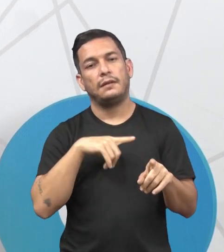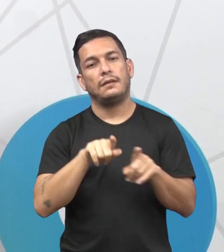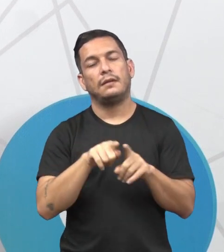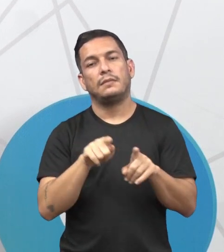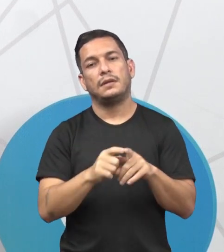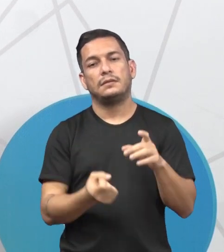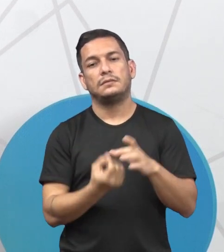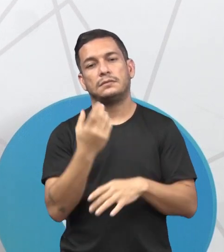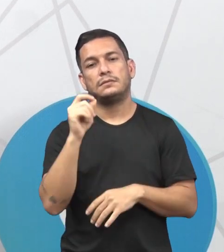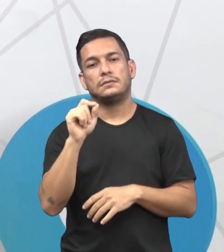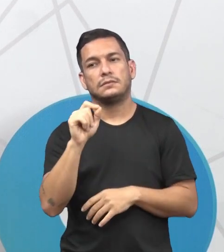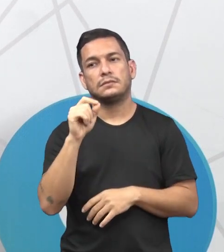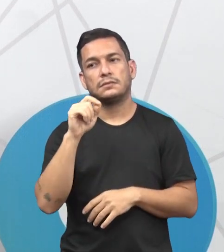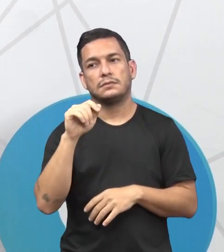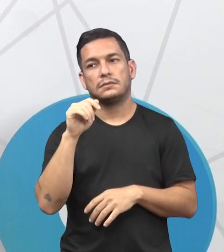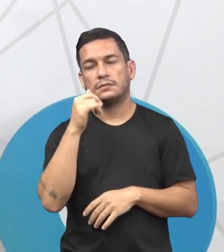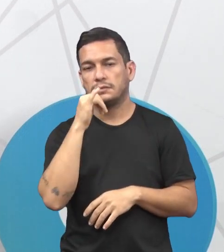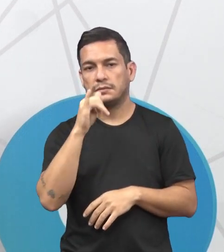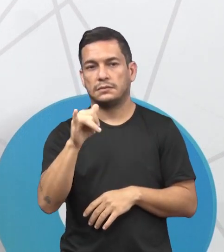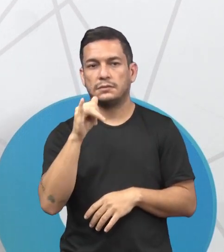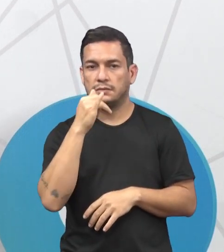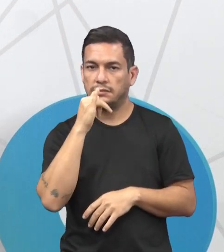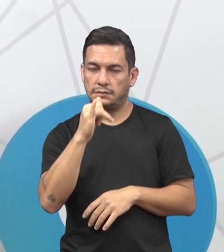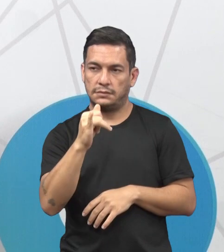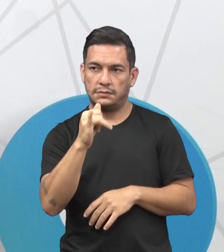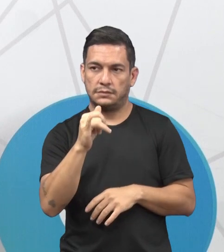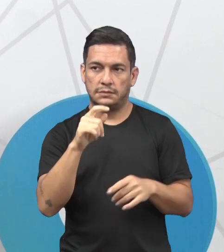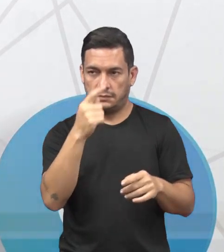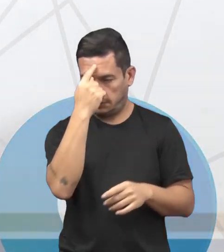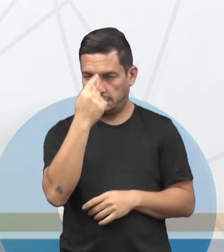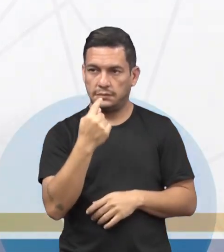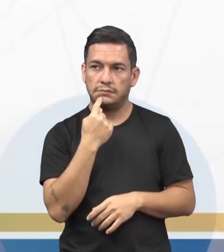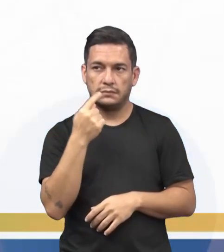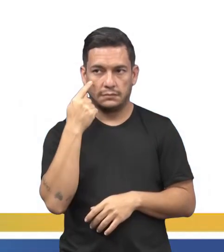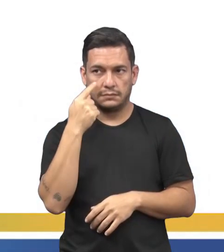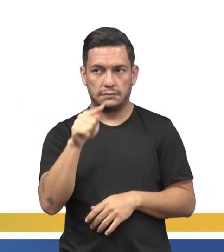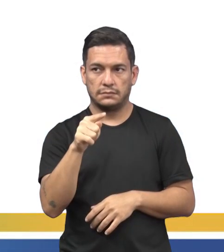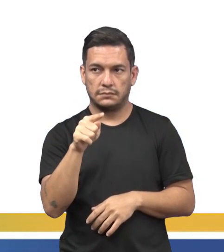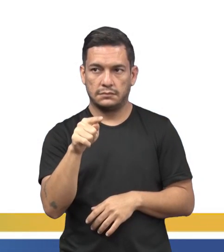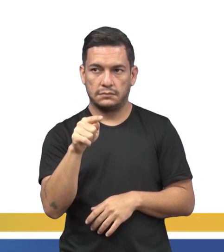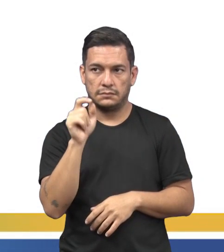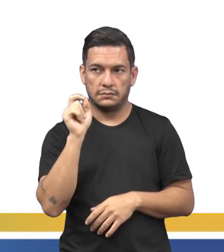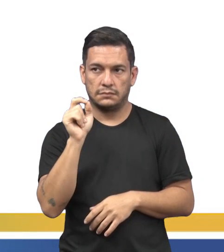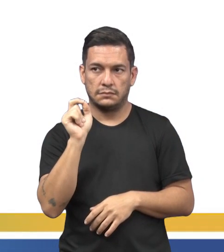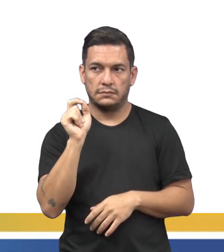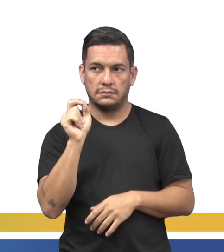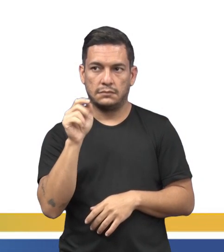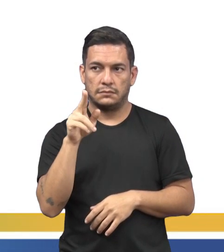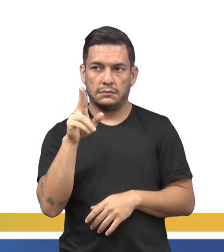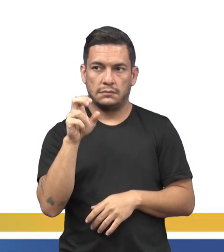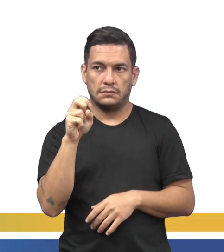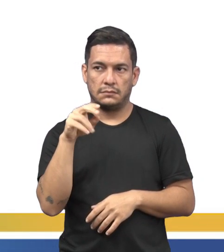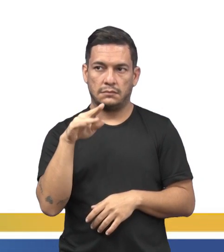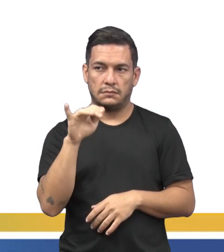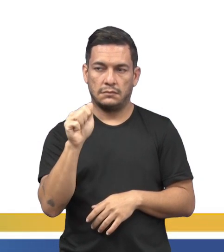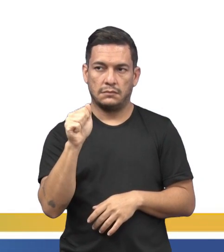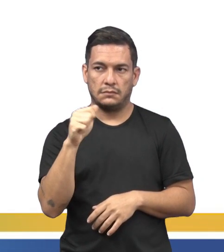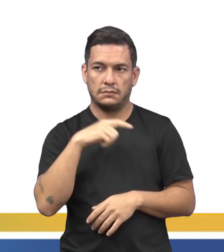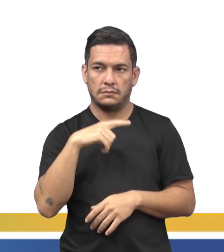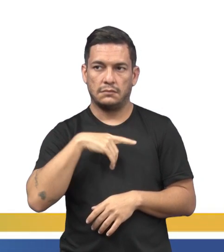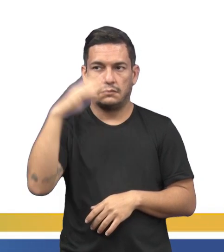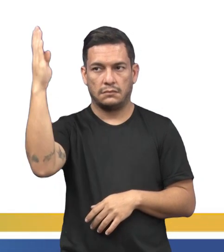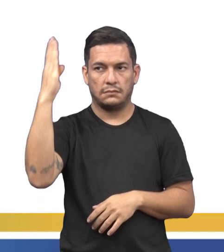então a geração da energia elétrica. Uma imagem que nós vemos aí, a gente vê a usina nuclear que nós temos